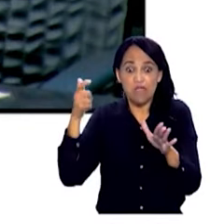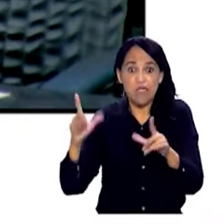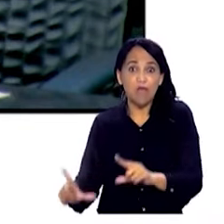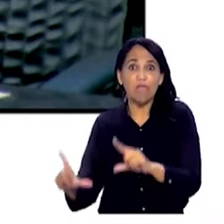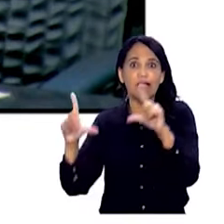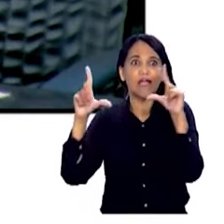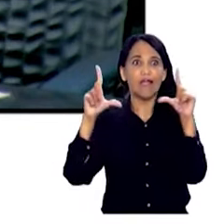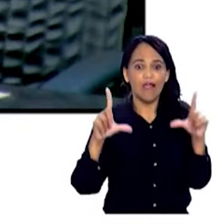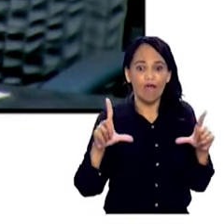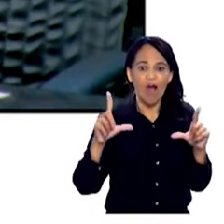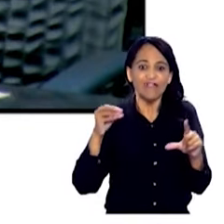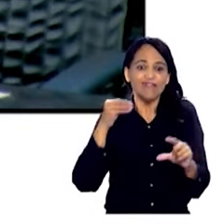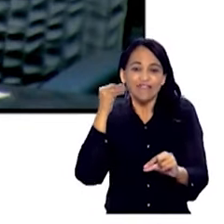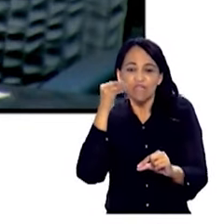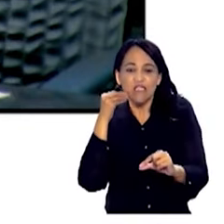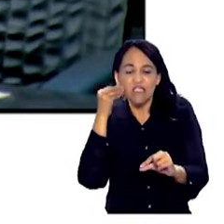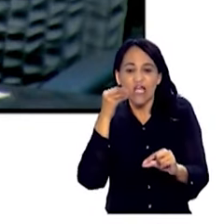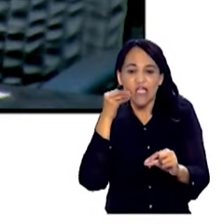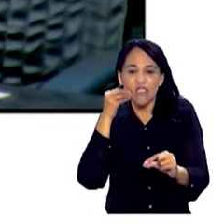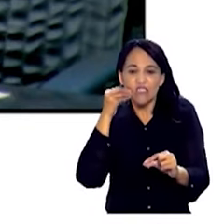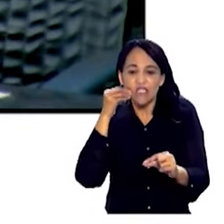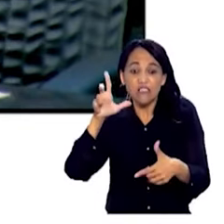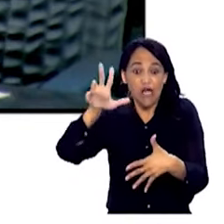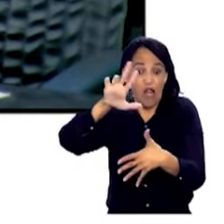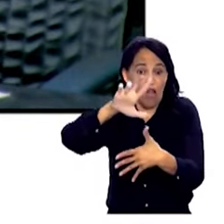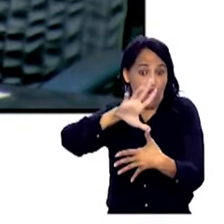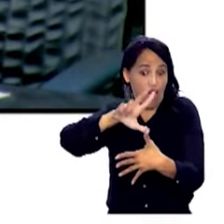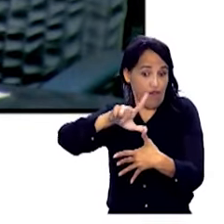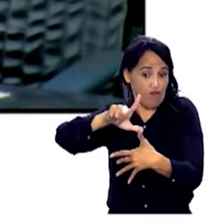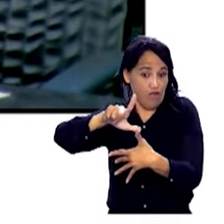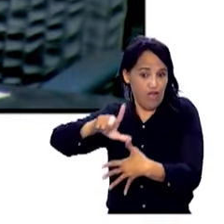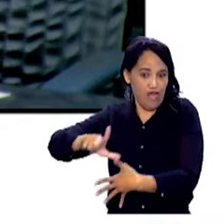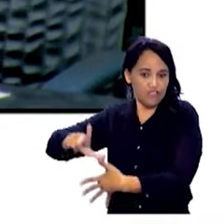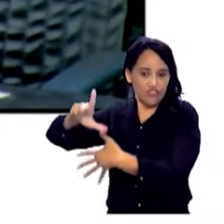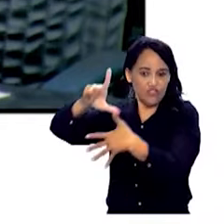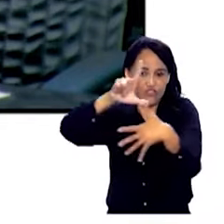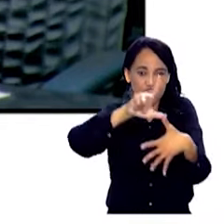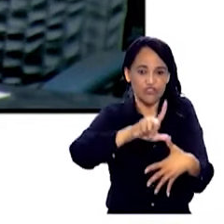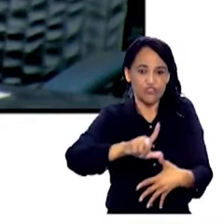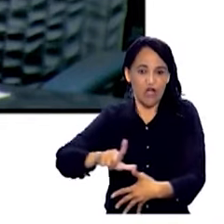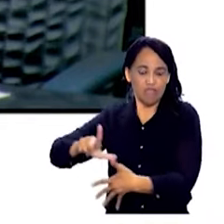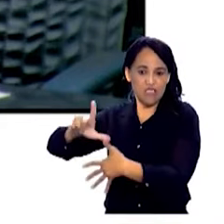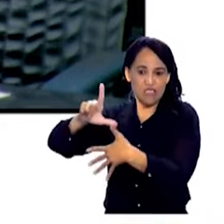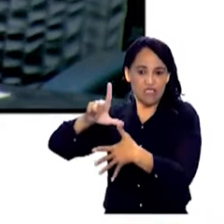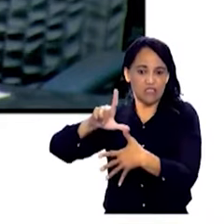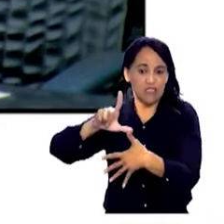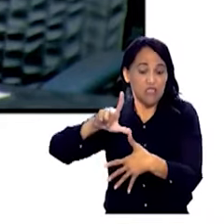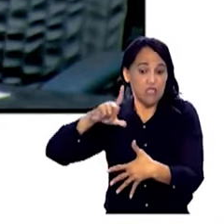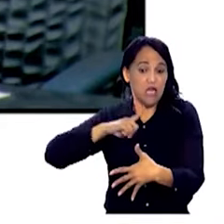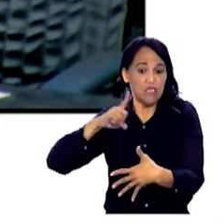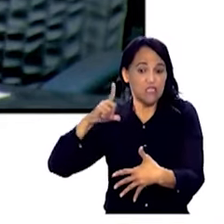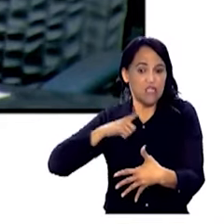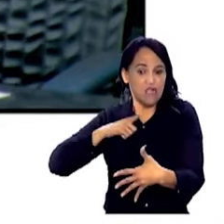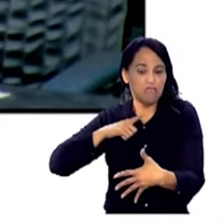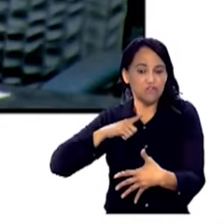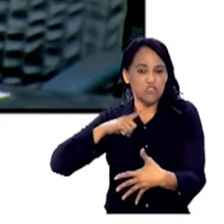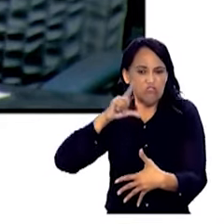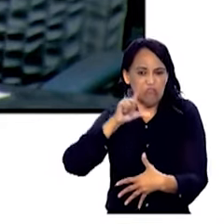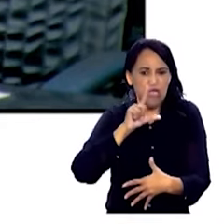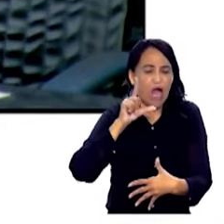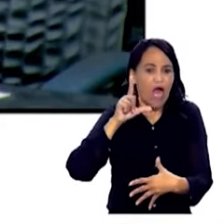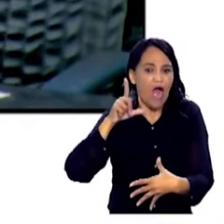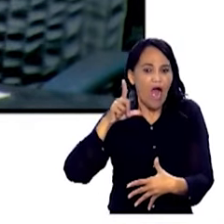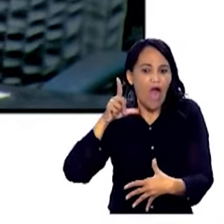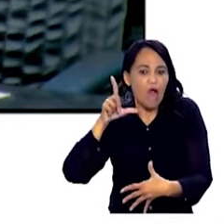aqui no no Brasil na área do direito temos um um hábito muito arraigado de sempre est olhando para as experiências europeias e norte-americanas pro norte